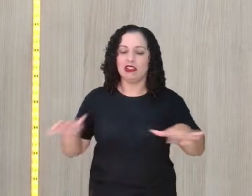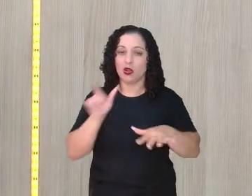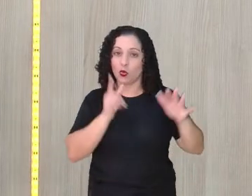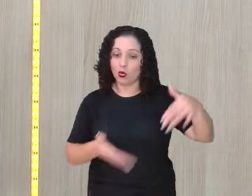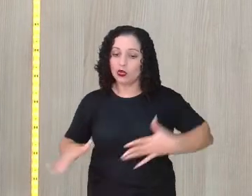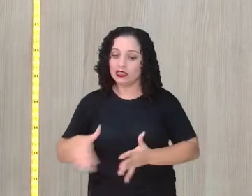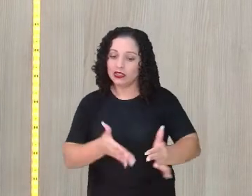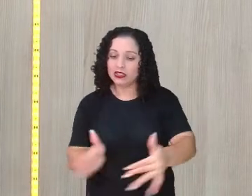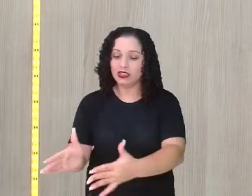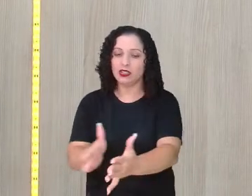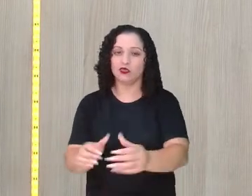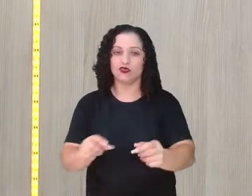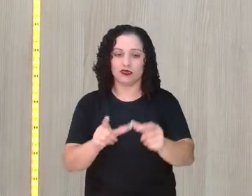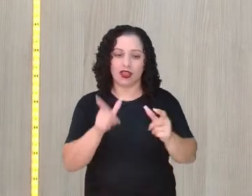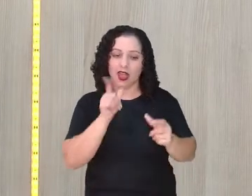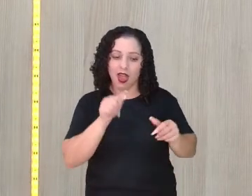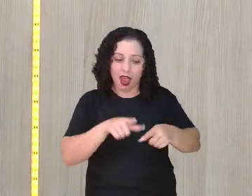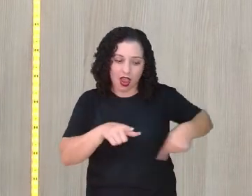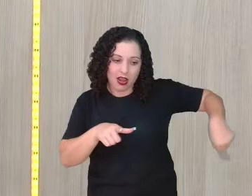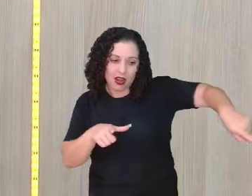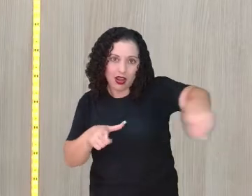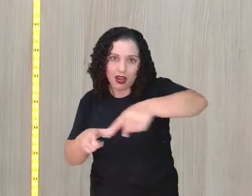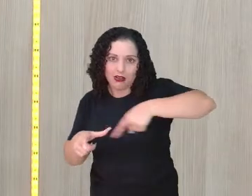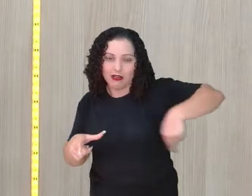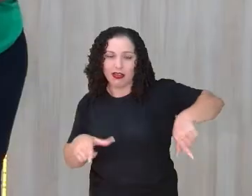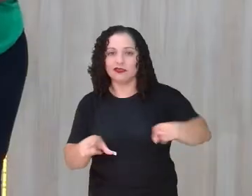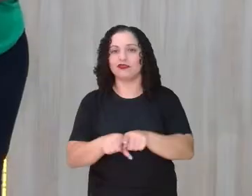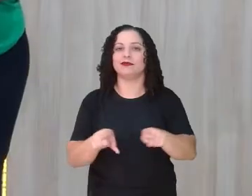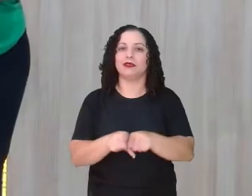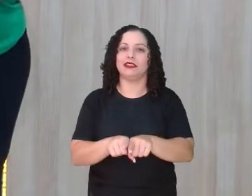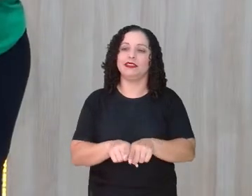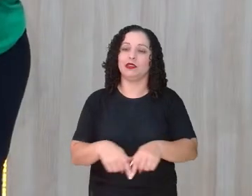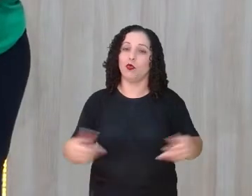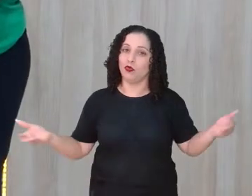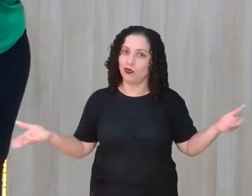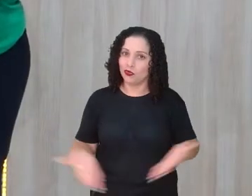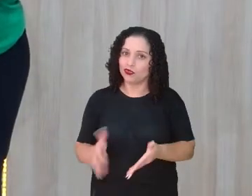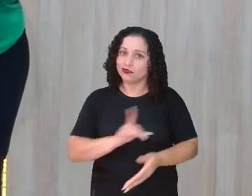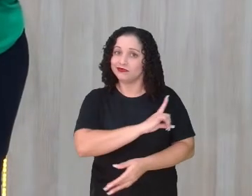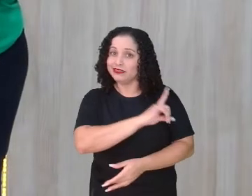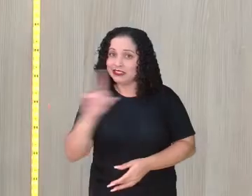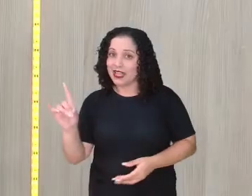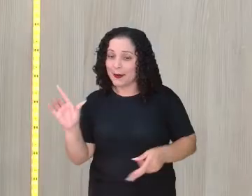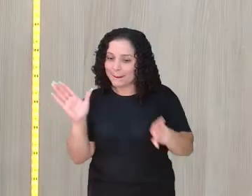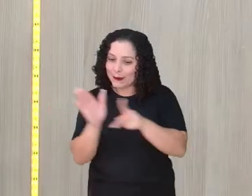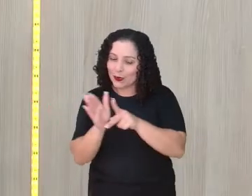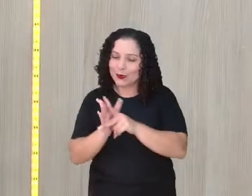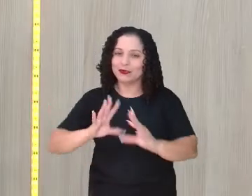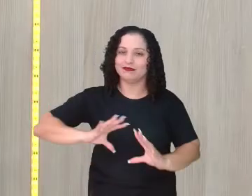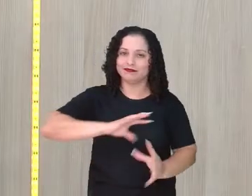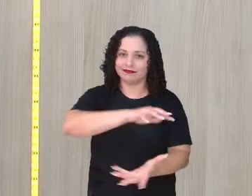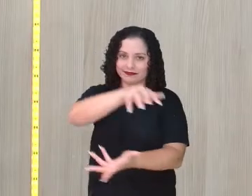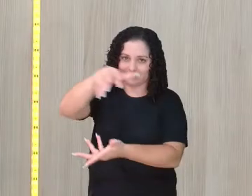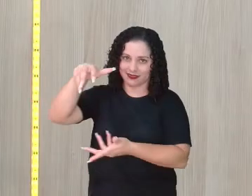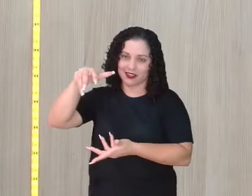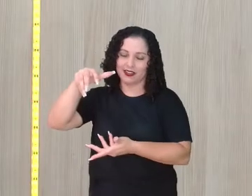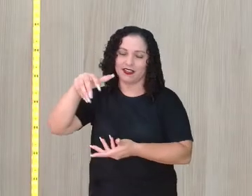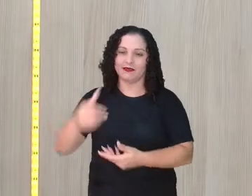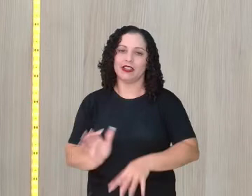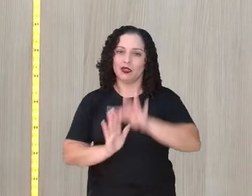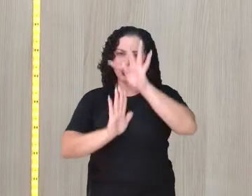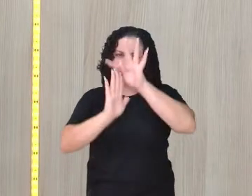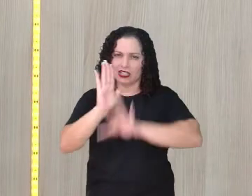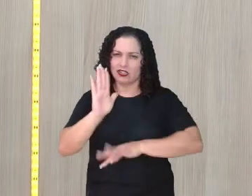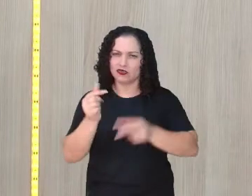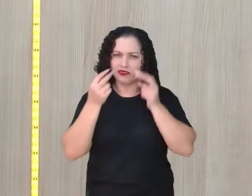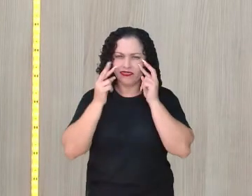nos lagos. Então, é horrível isso aí. Então, hoje no Dia Mundial da Terra é nesse essencial, Dia Mundial né? da Terra. E nesse texto, como eu estava